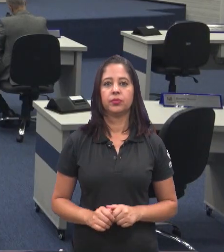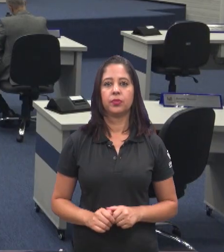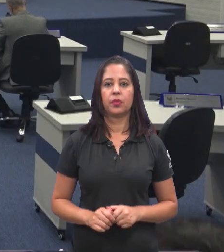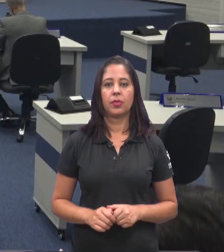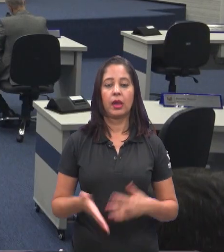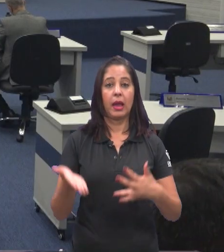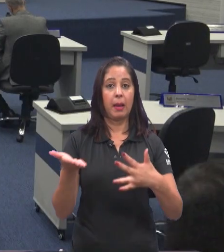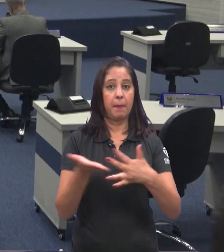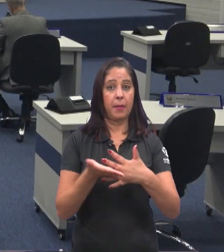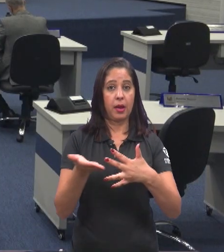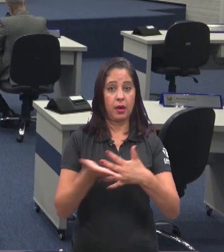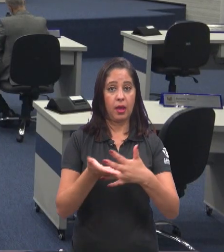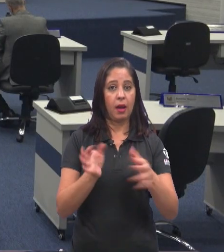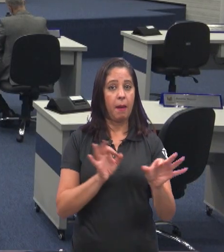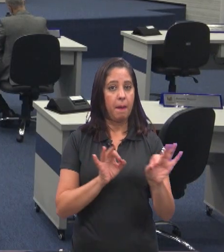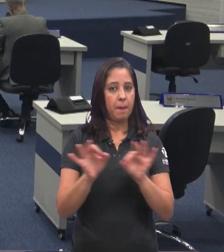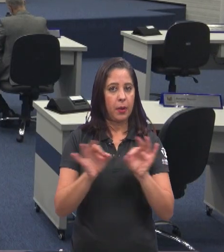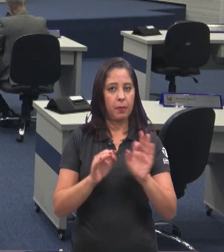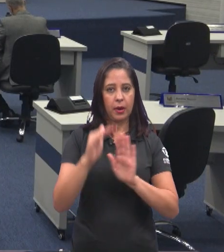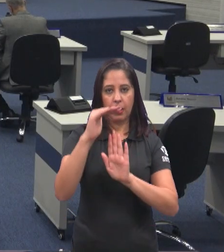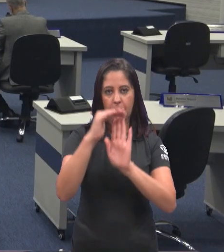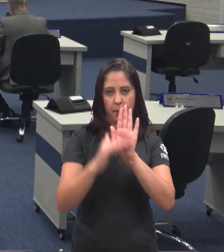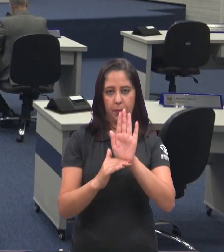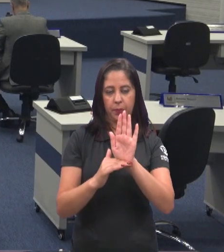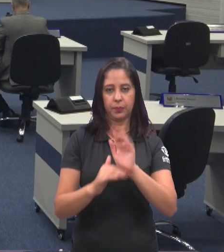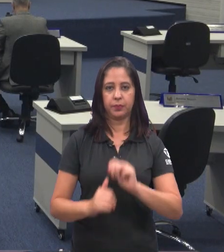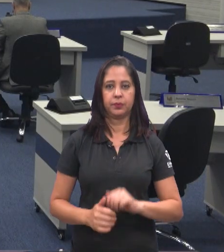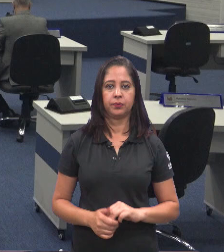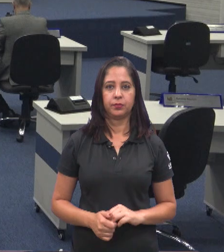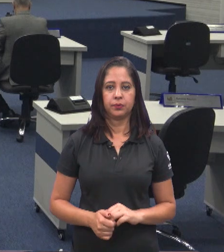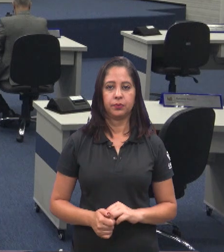Suspenderemos a sessão por alguns instantes para a reorganização da pauta.